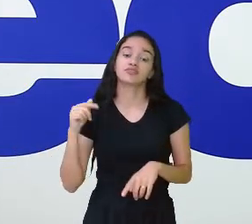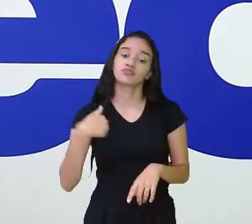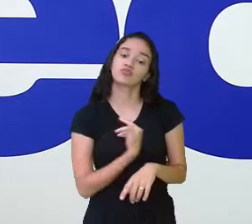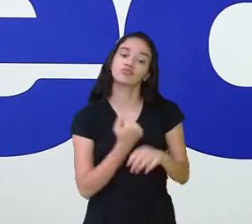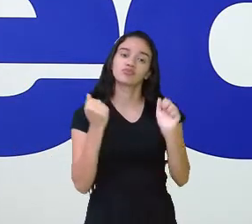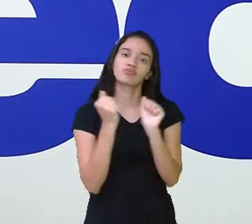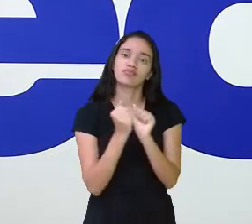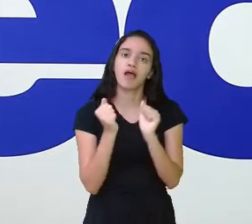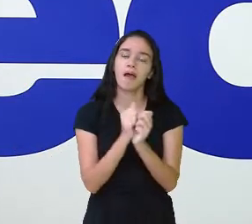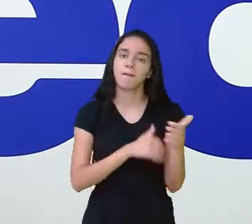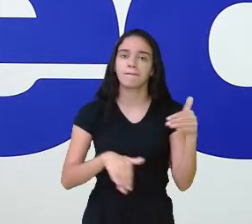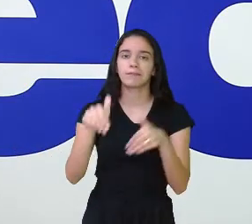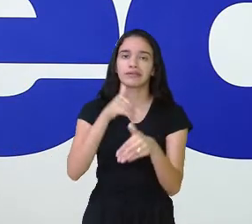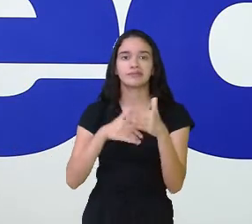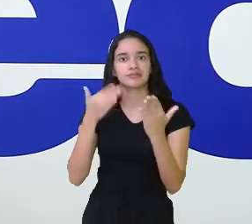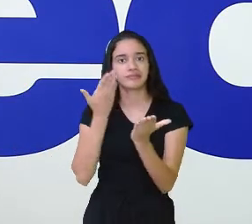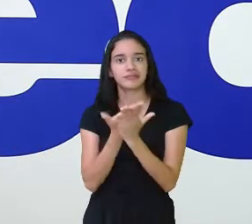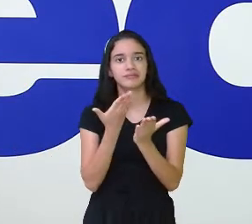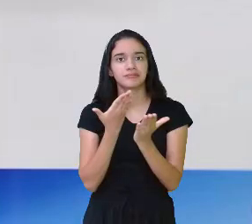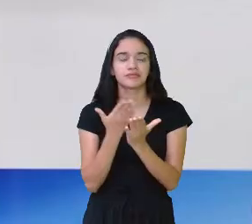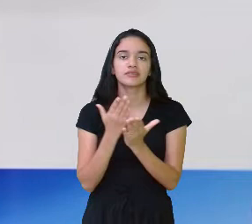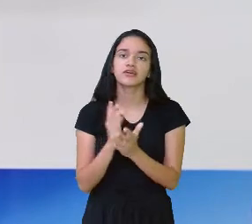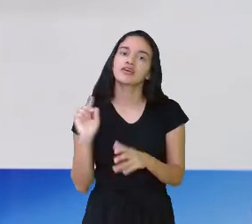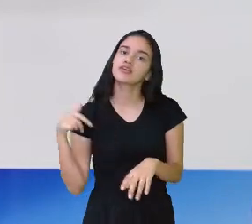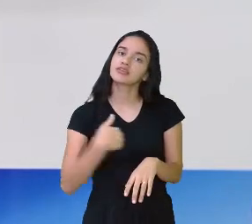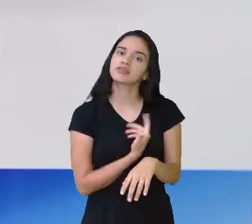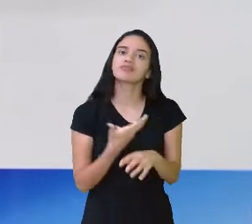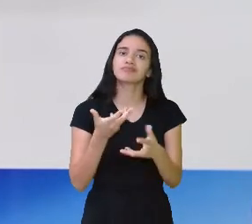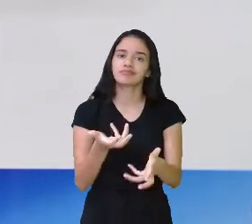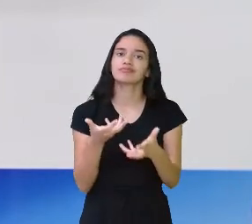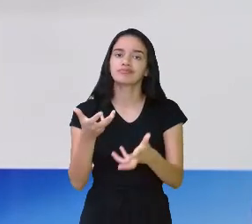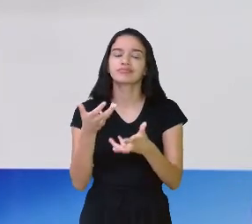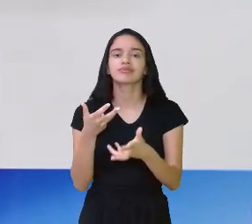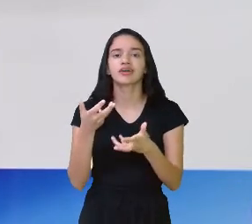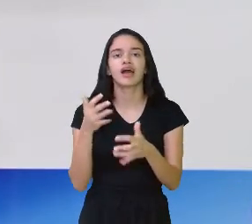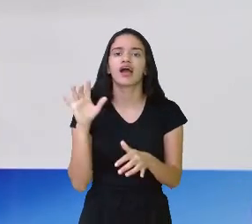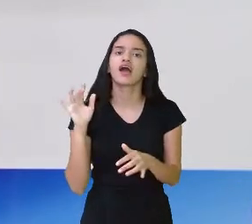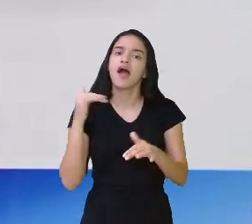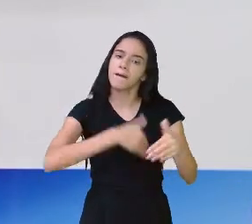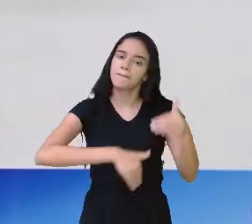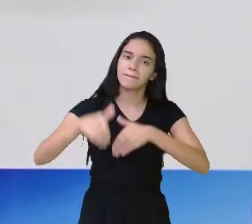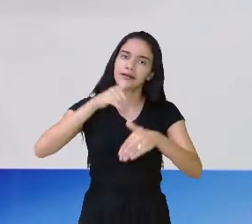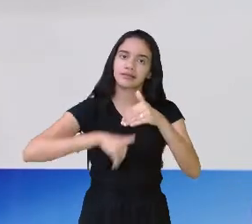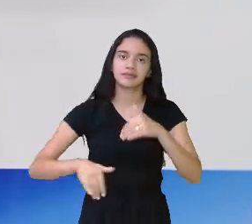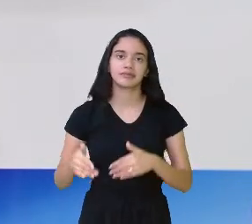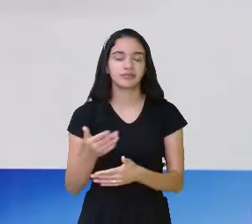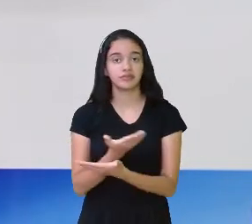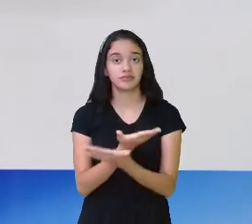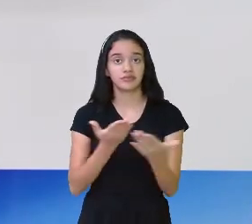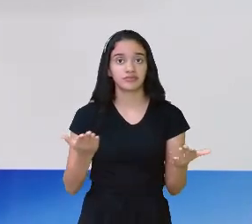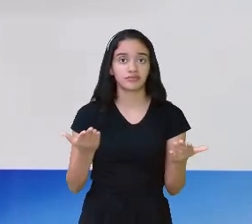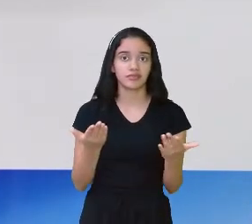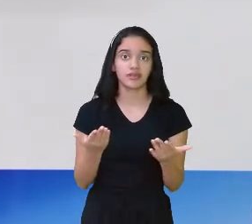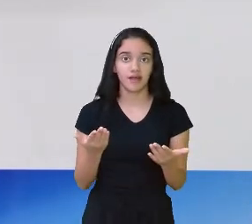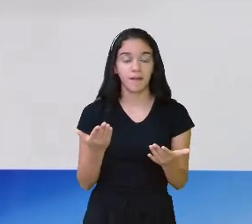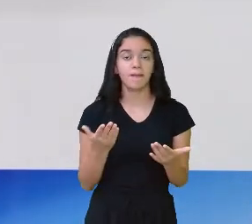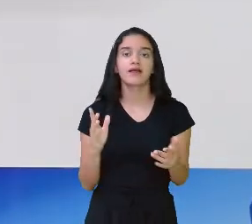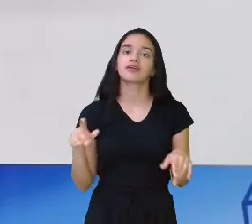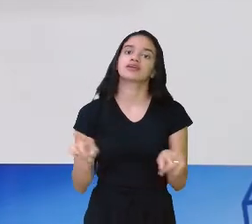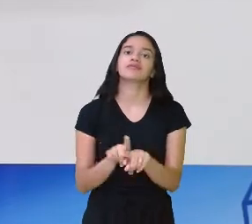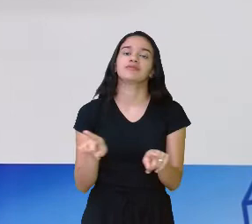conosco aí, participar das aulas. É isso que a gente quer, a gente quer a participação de vocês no Ensine. E a